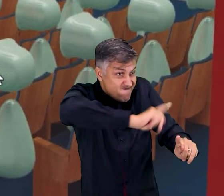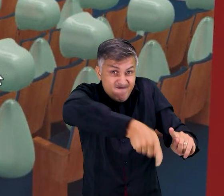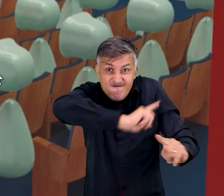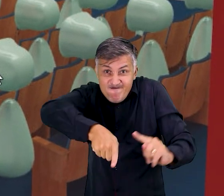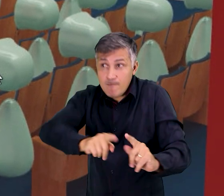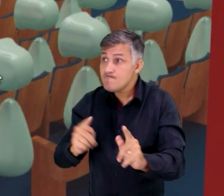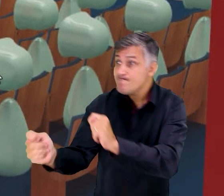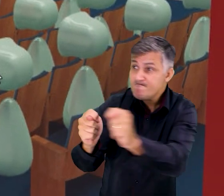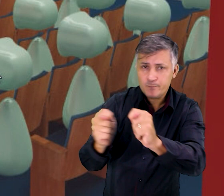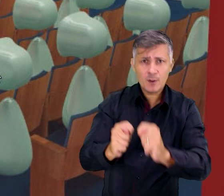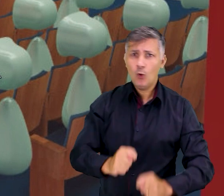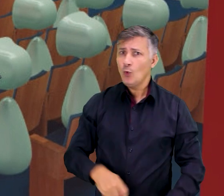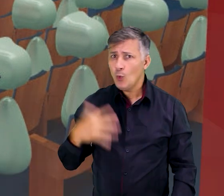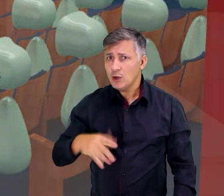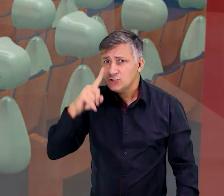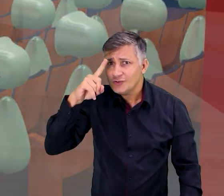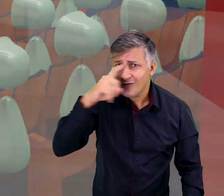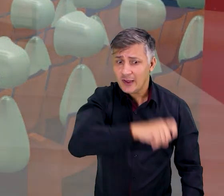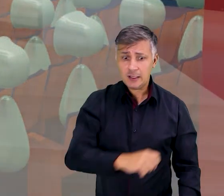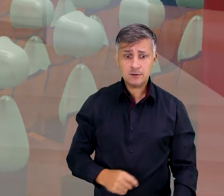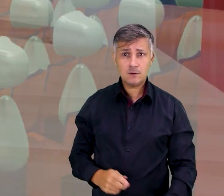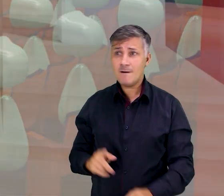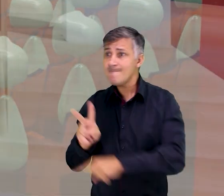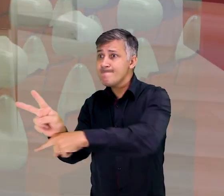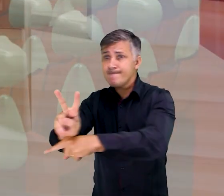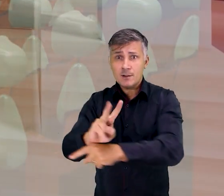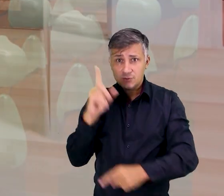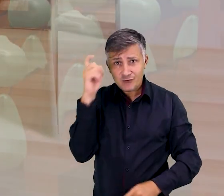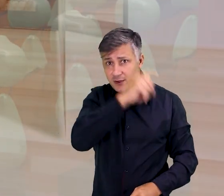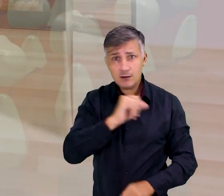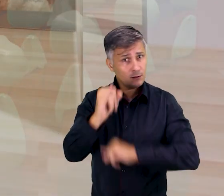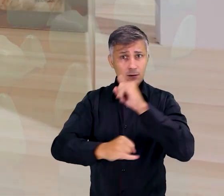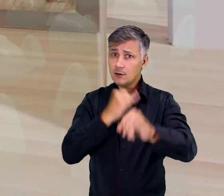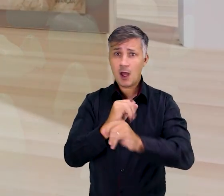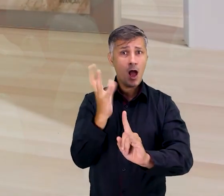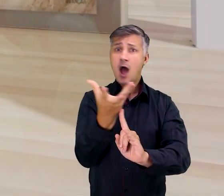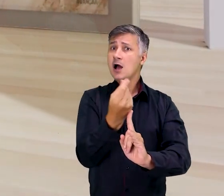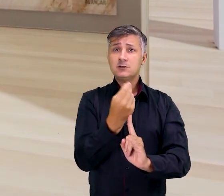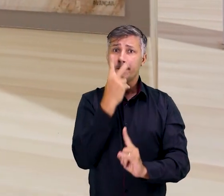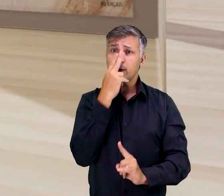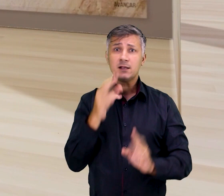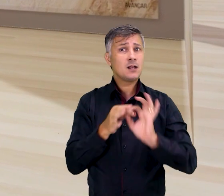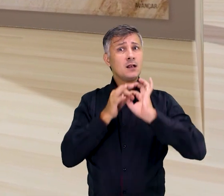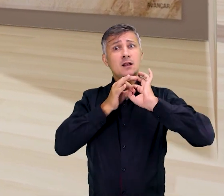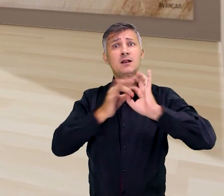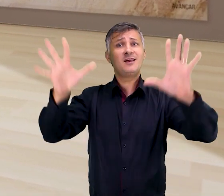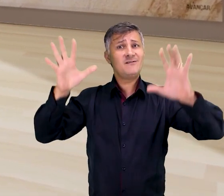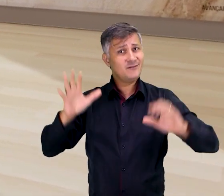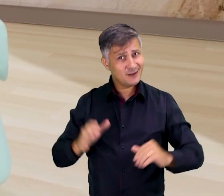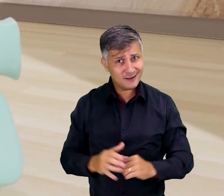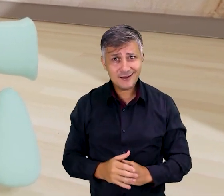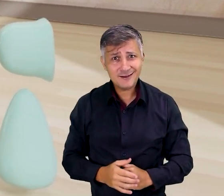um bem que é menos tangível e mais difícil de mensurar e de fiscalizar. A arte fica mais livre quando não precisa